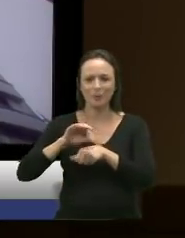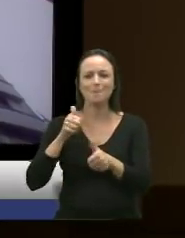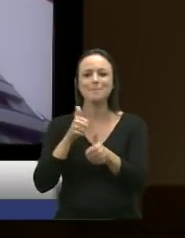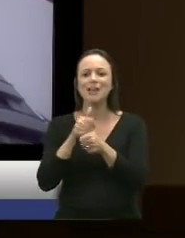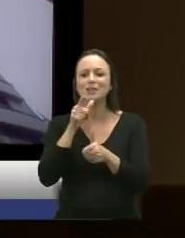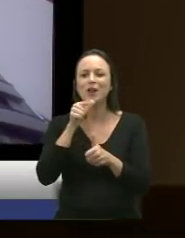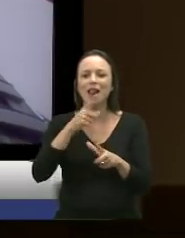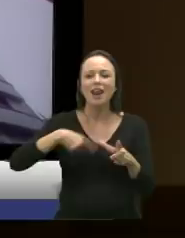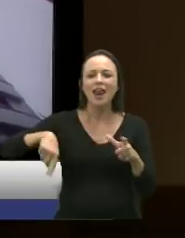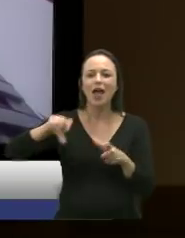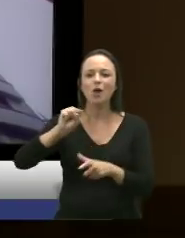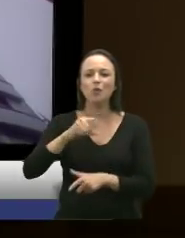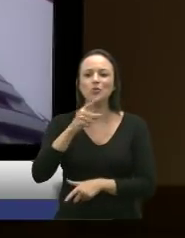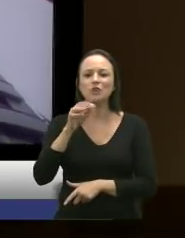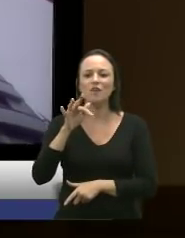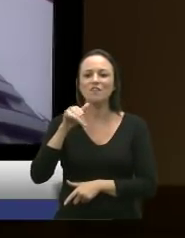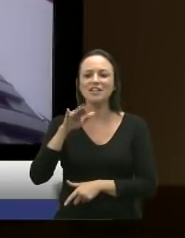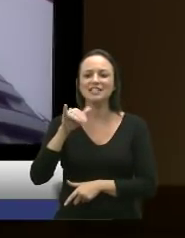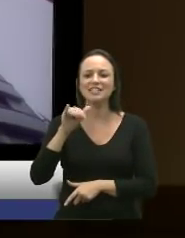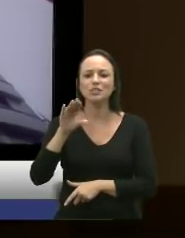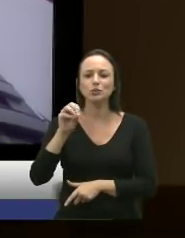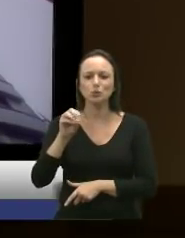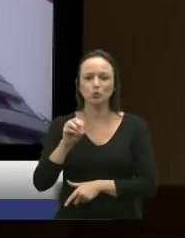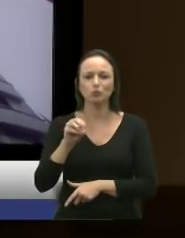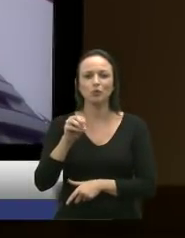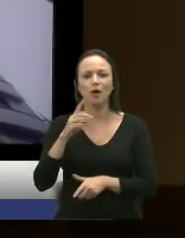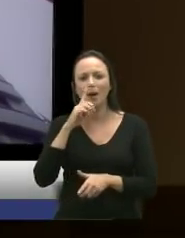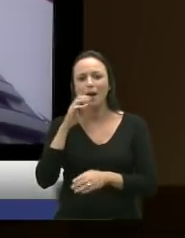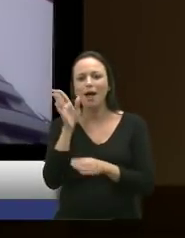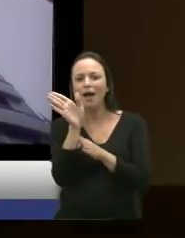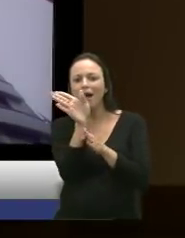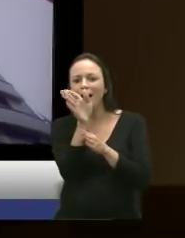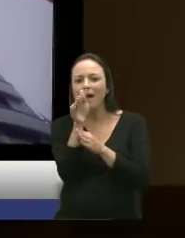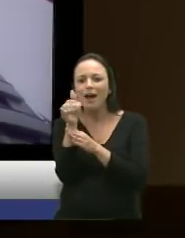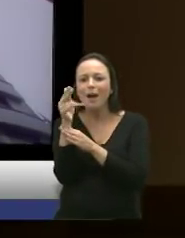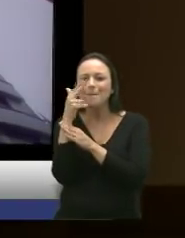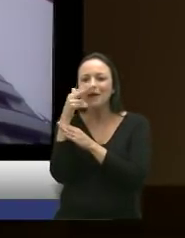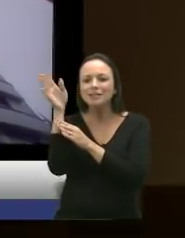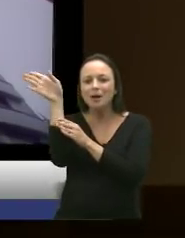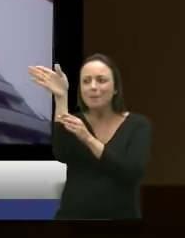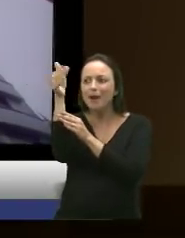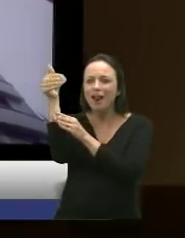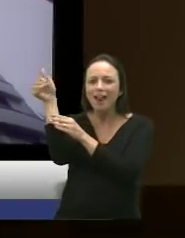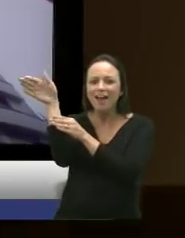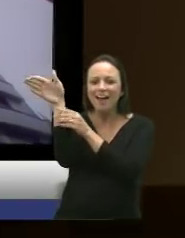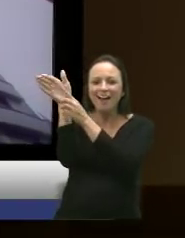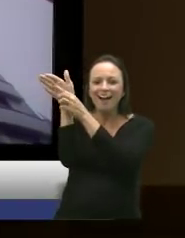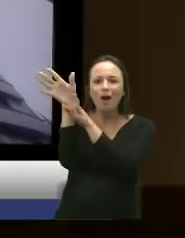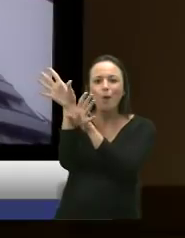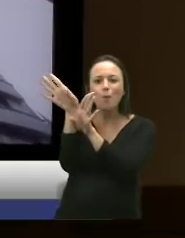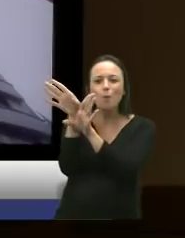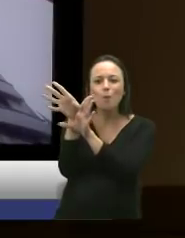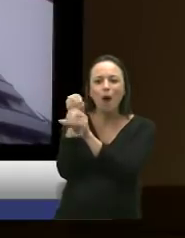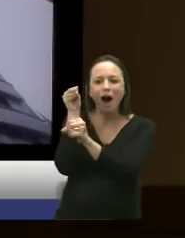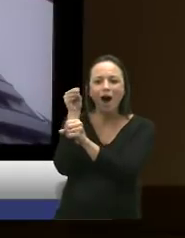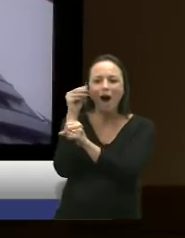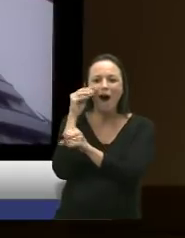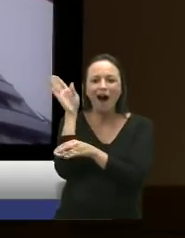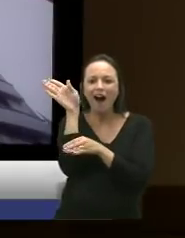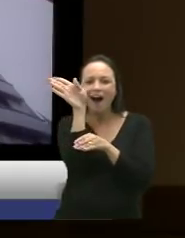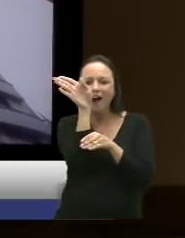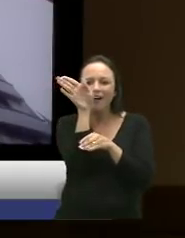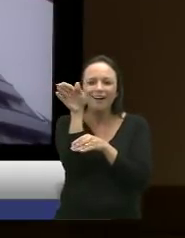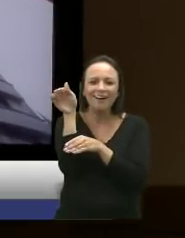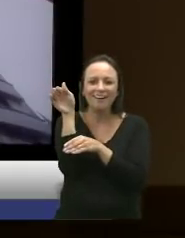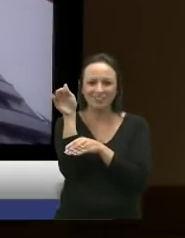São Francisco. O prédio que imita uma bandeira paulista tremulando. O prédio cujas salas a Santa Casa aluga